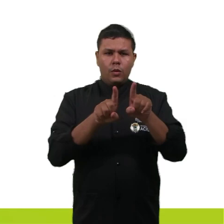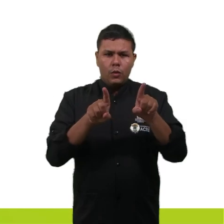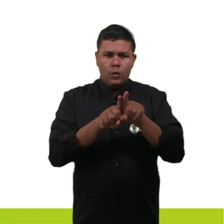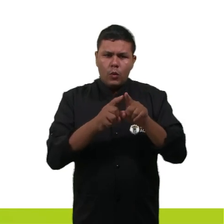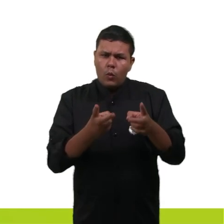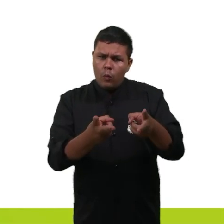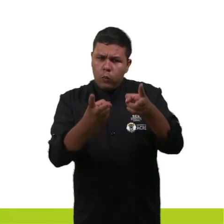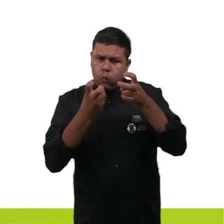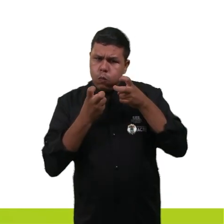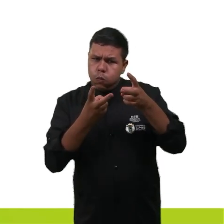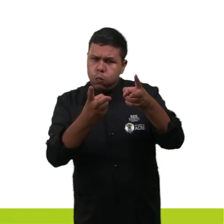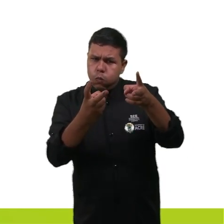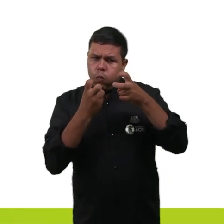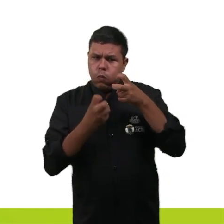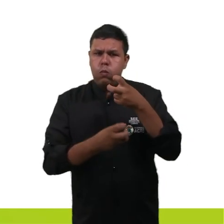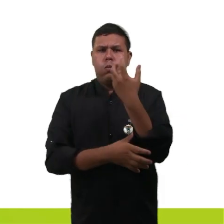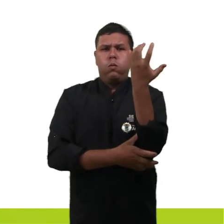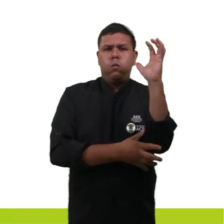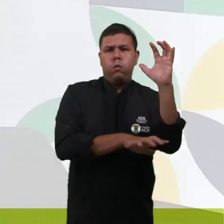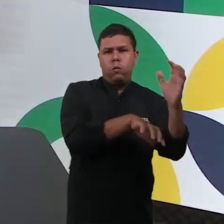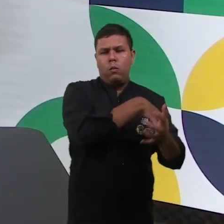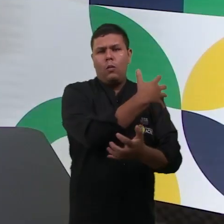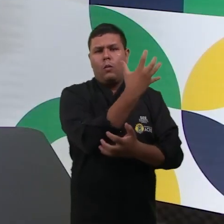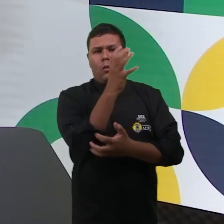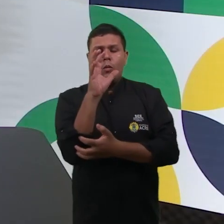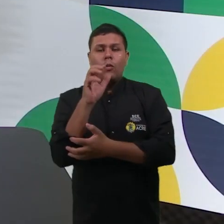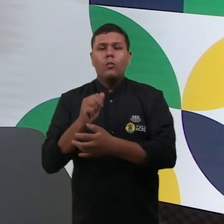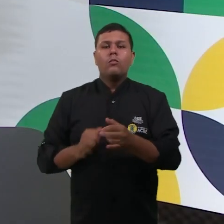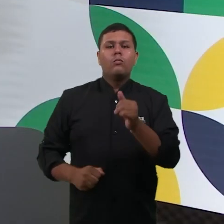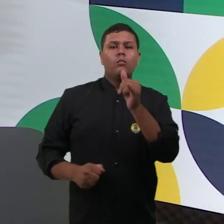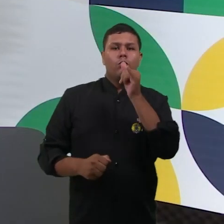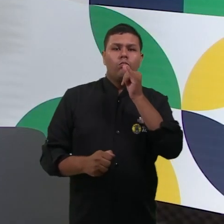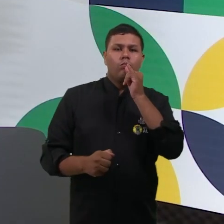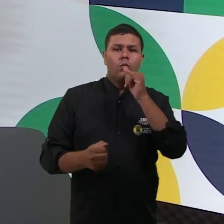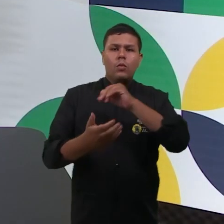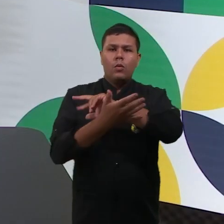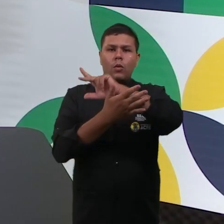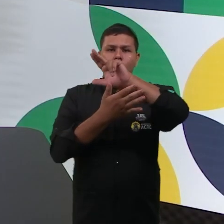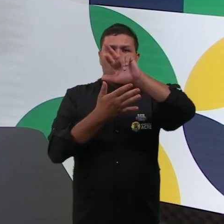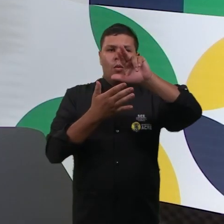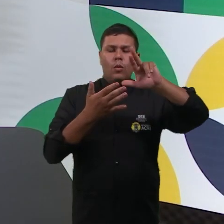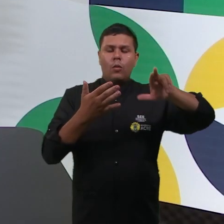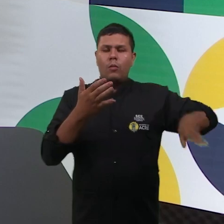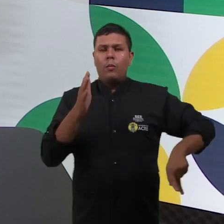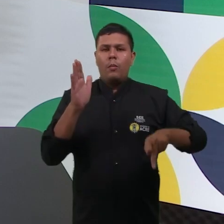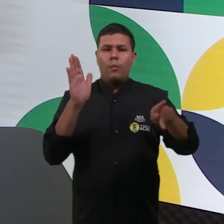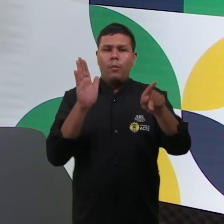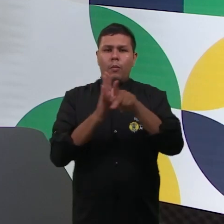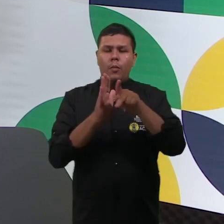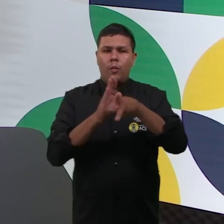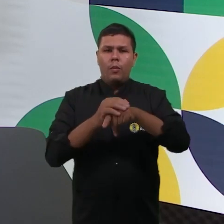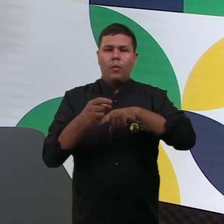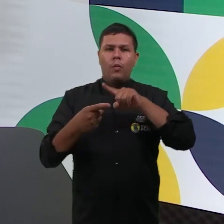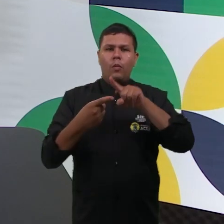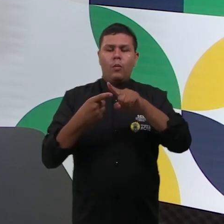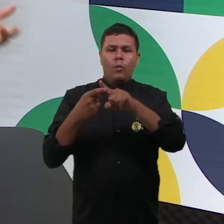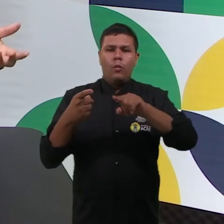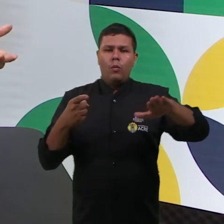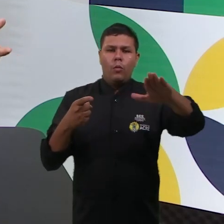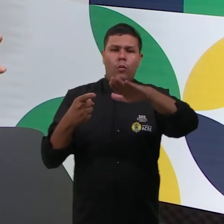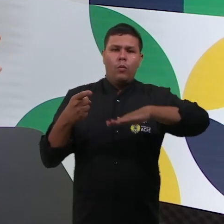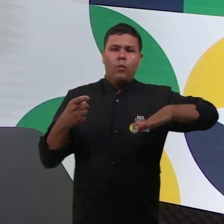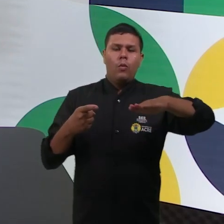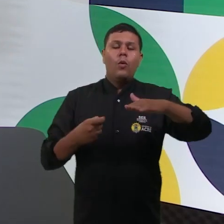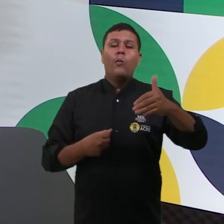quanto o extrativismo vegetal, são exemplos de setores aí do setor primário. O mais interessante é que a